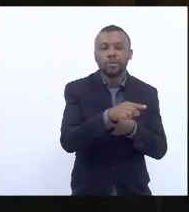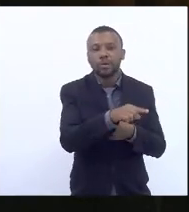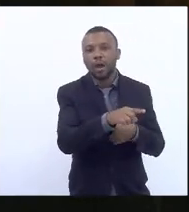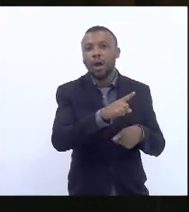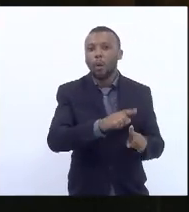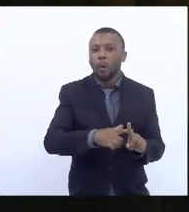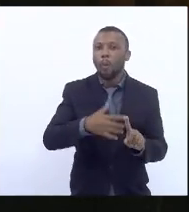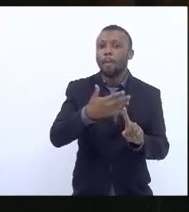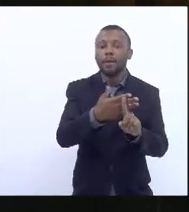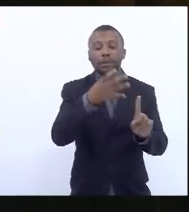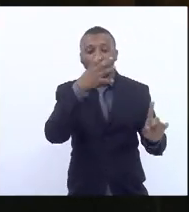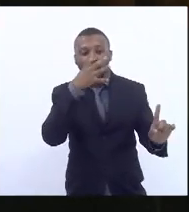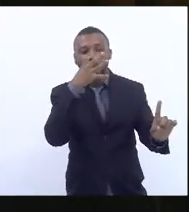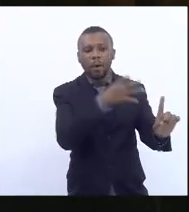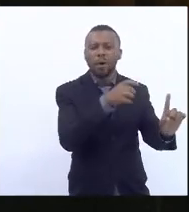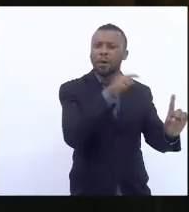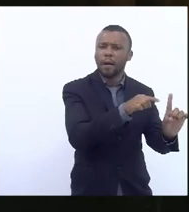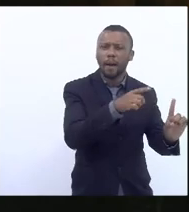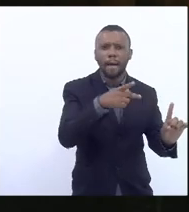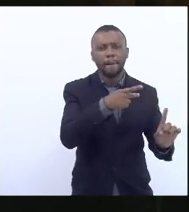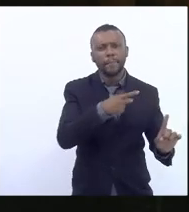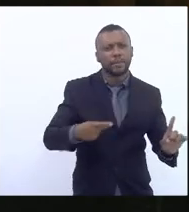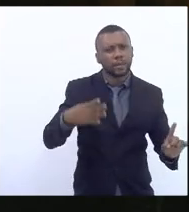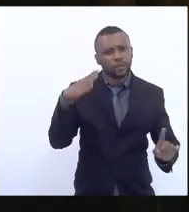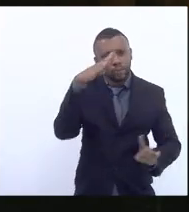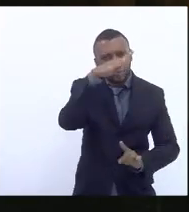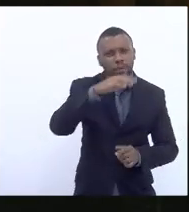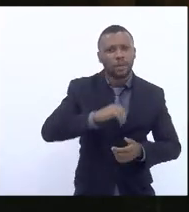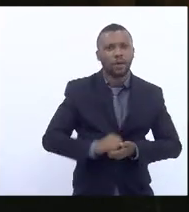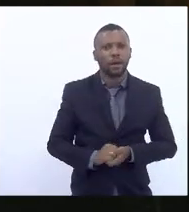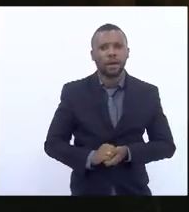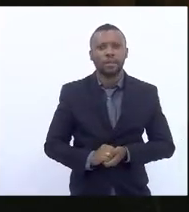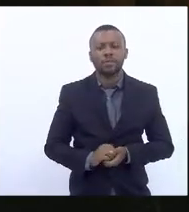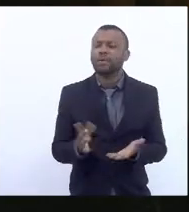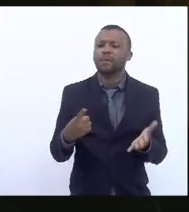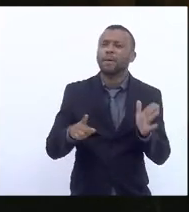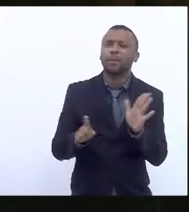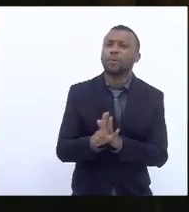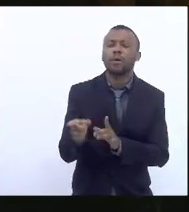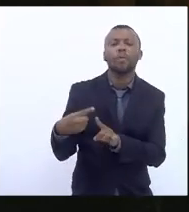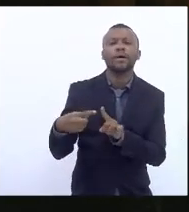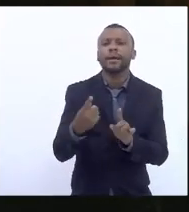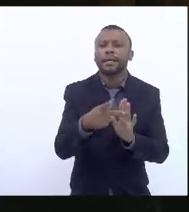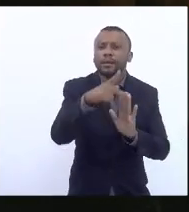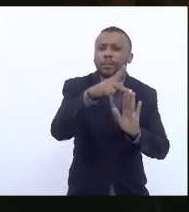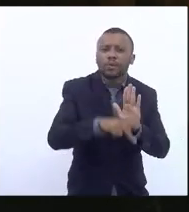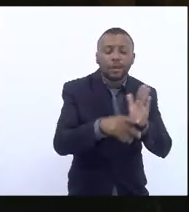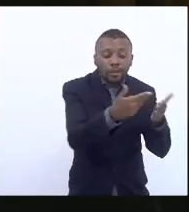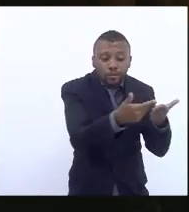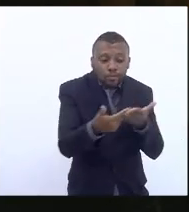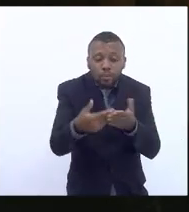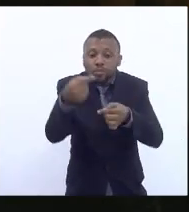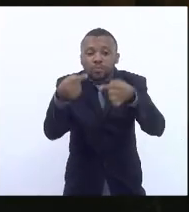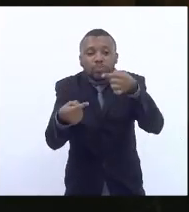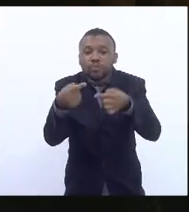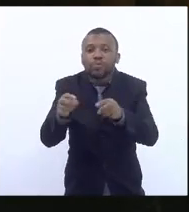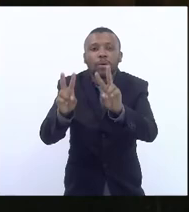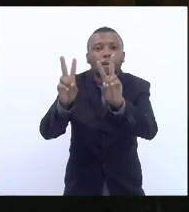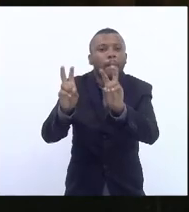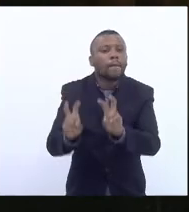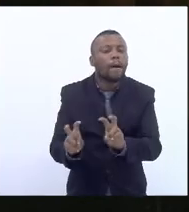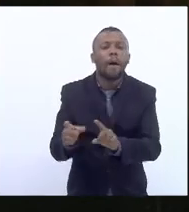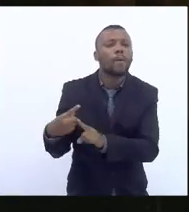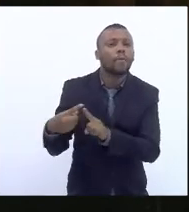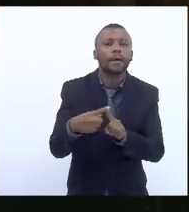no presidente. Mas aí é que fica a minha pergunta. Por que vocês acham que esses projetos não vêm para a pauta? Vocês acham